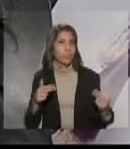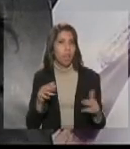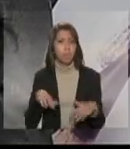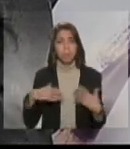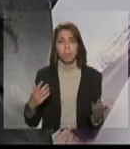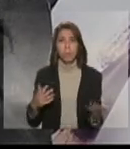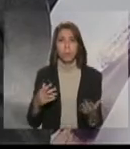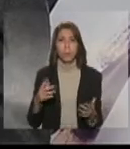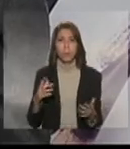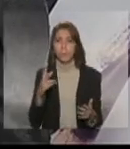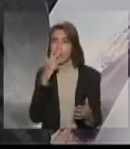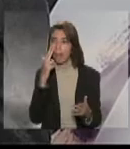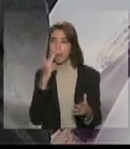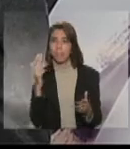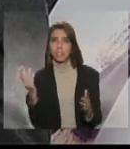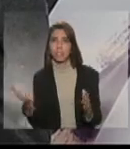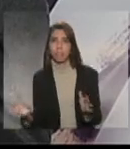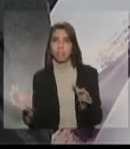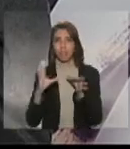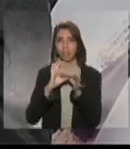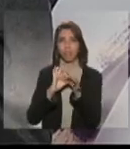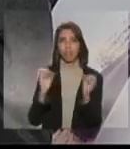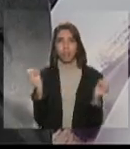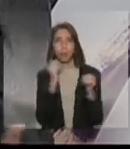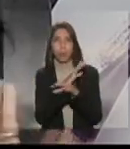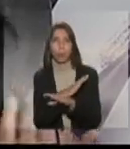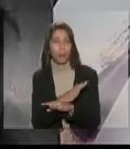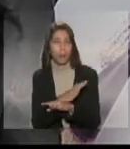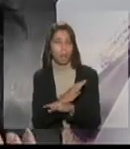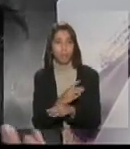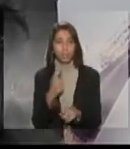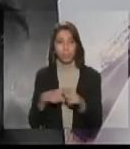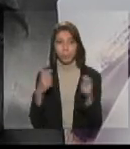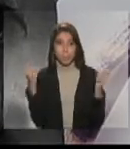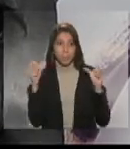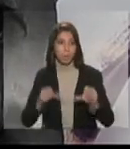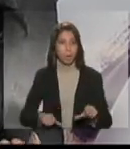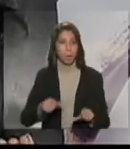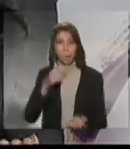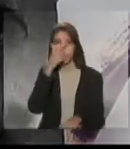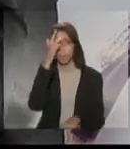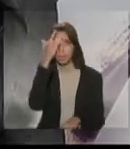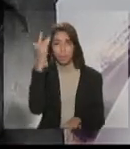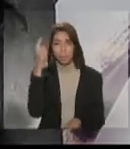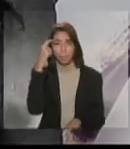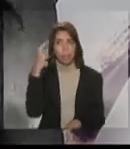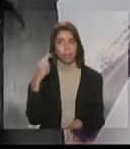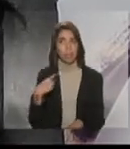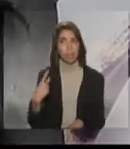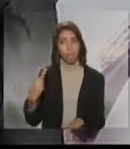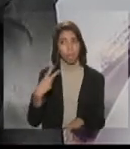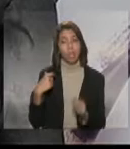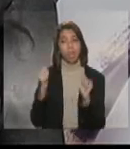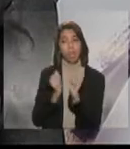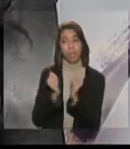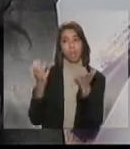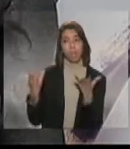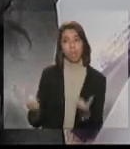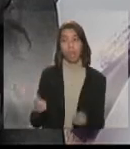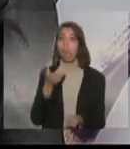como alguma coisa que te completa né na outra coisa pior que tem que as pessoas falam muito autoconfiante porque ele me